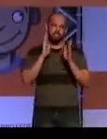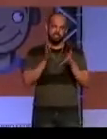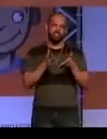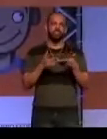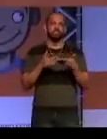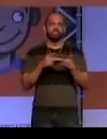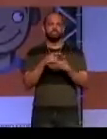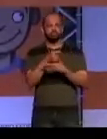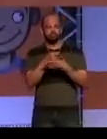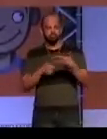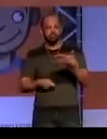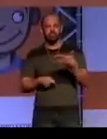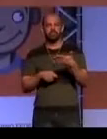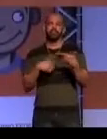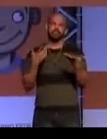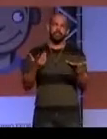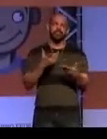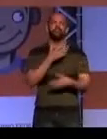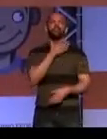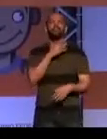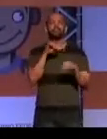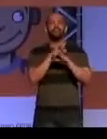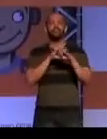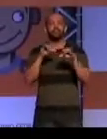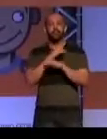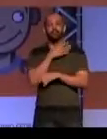estrago. O fake news